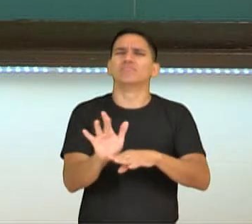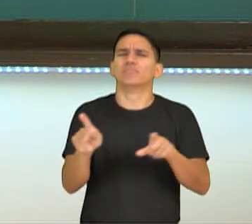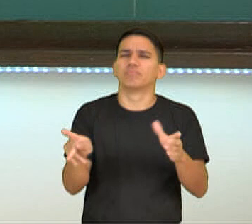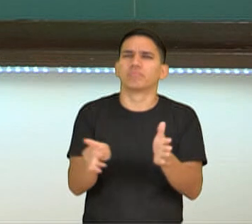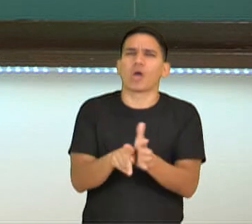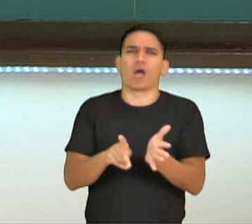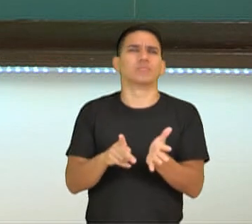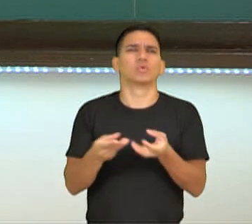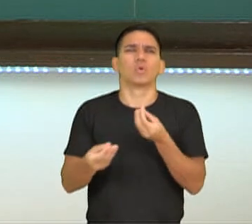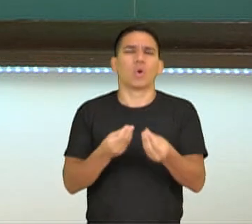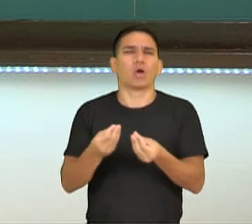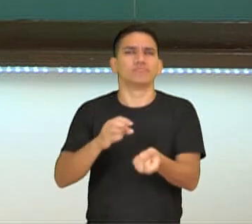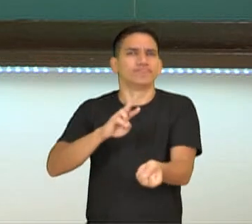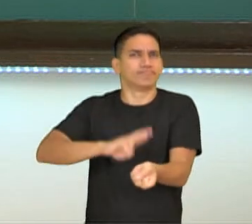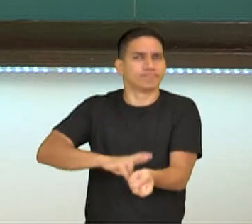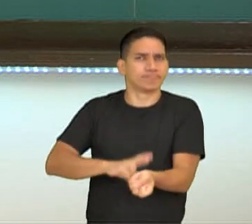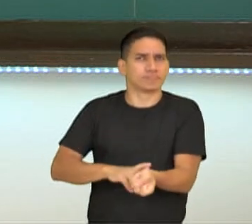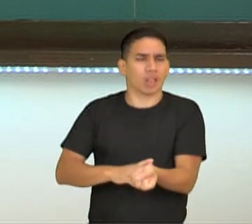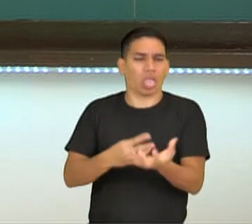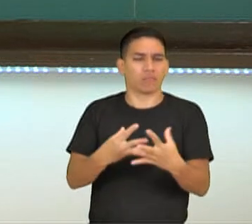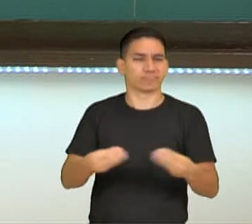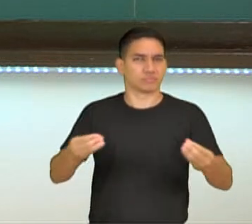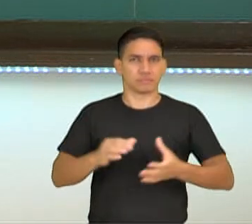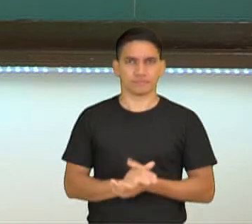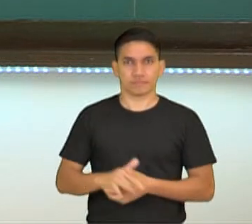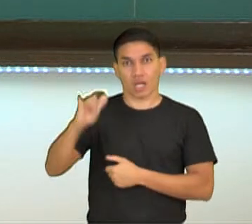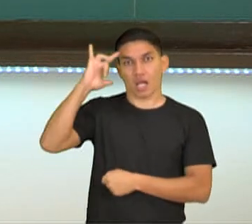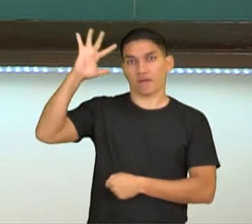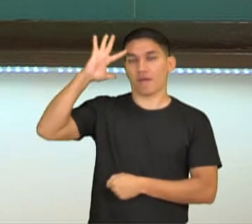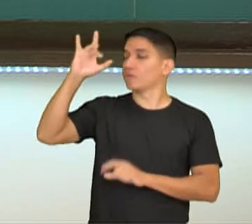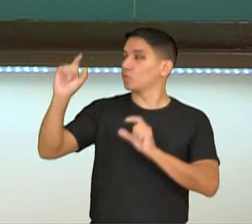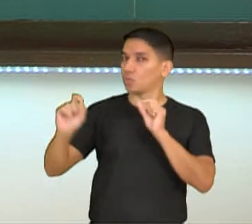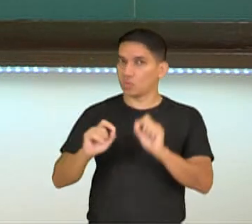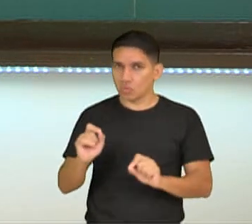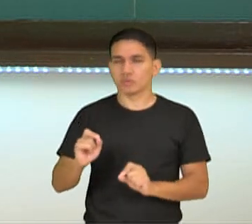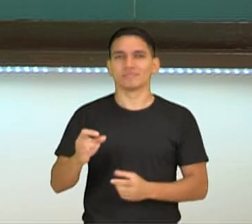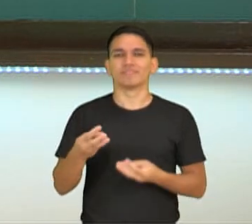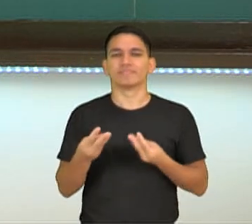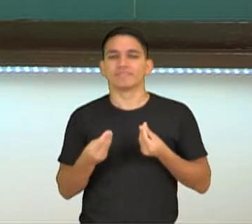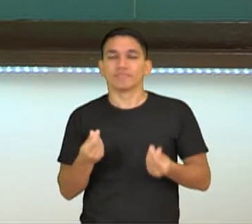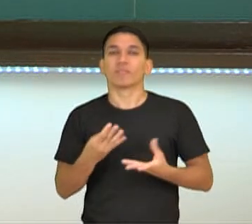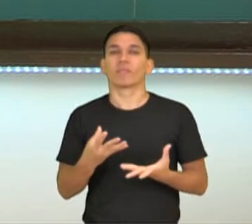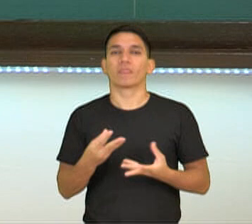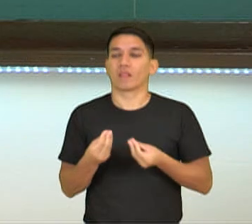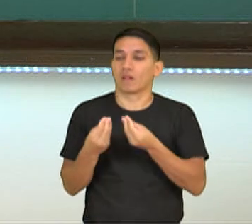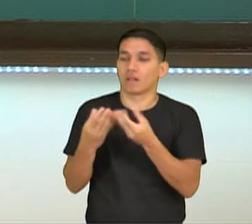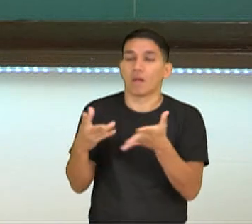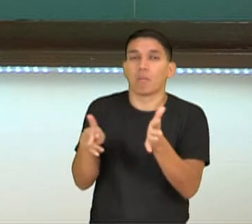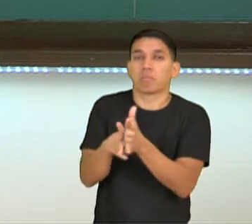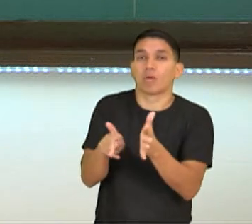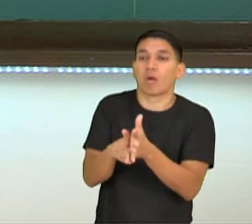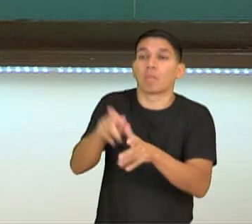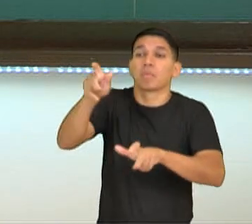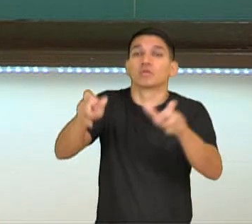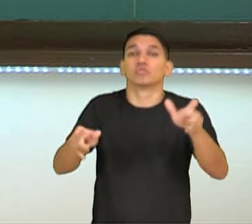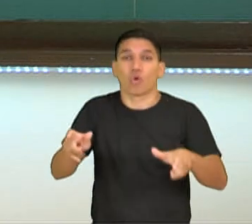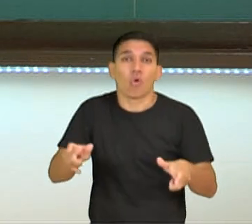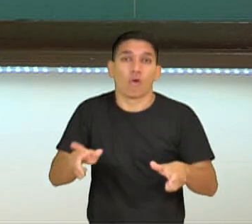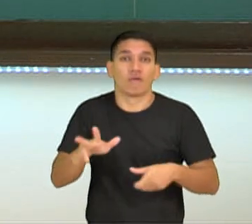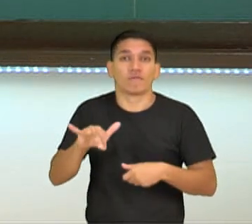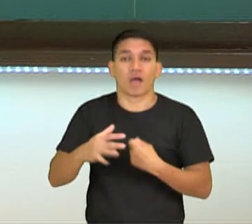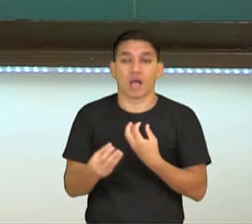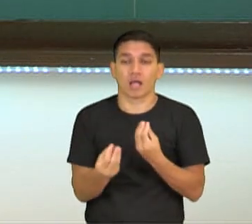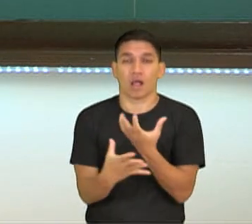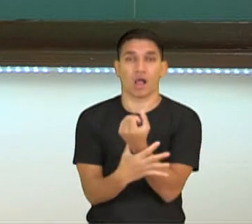de se perder. A filosofia, ela acaba ficando nas mãos de pessoas que vão assegurar, digamos